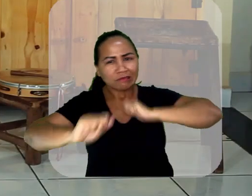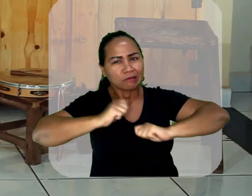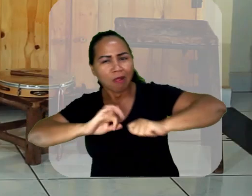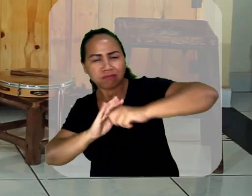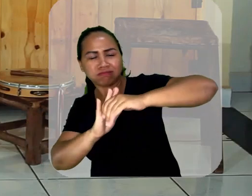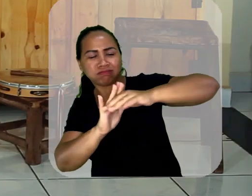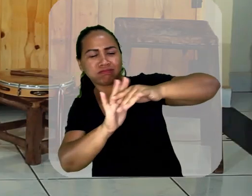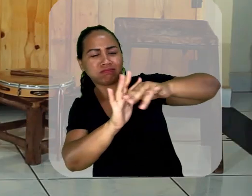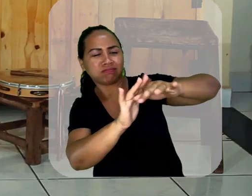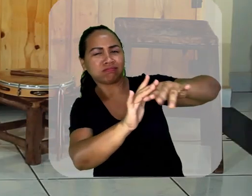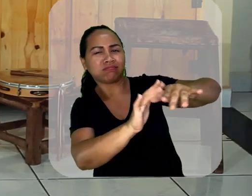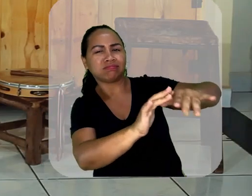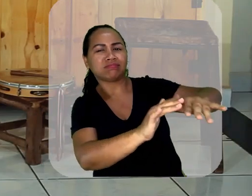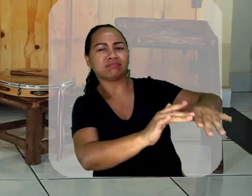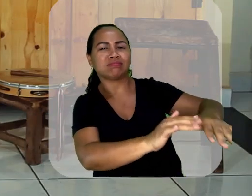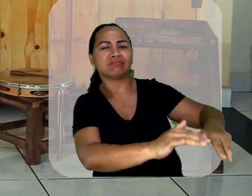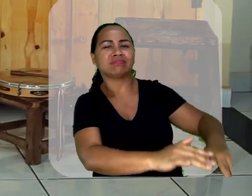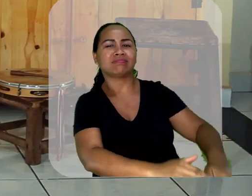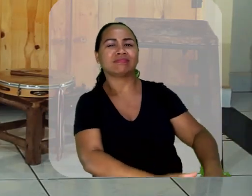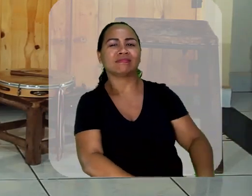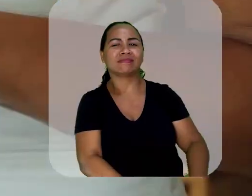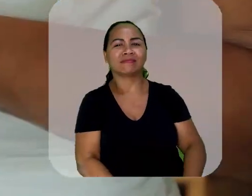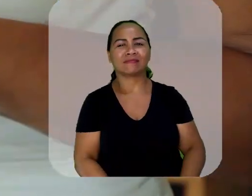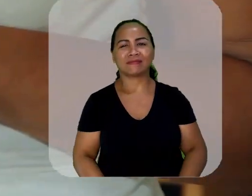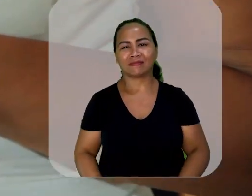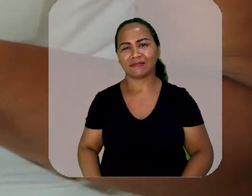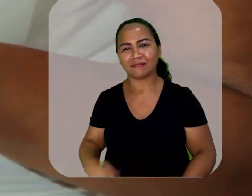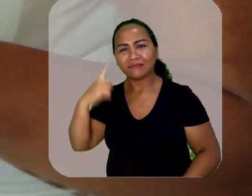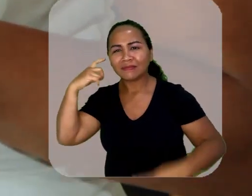toca e deságua.